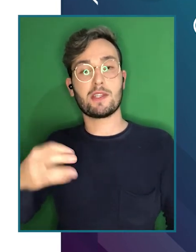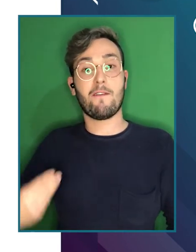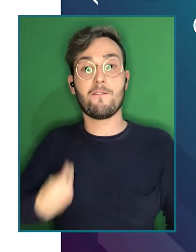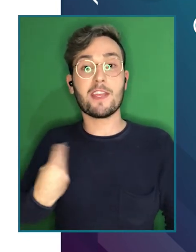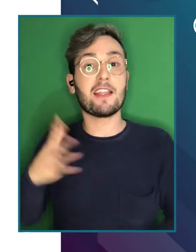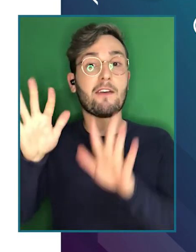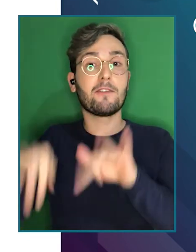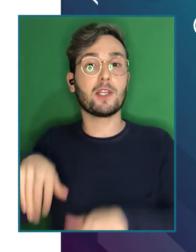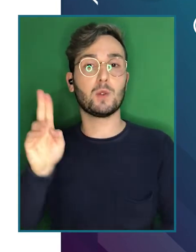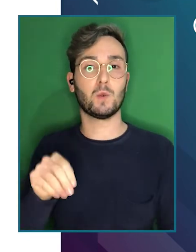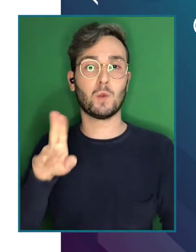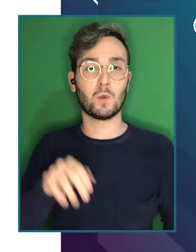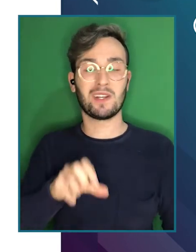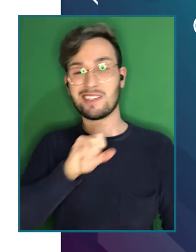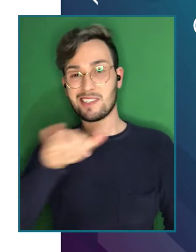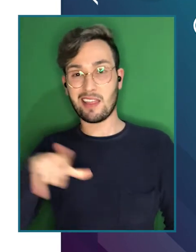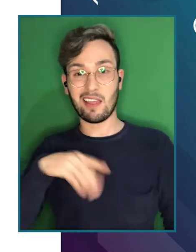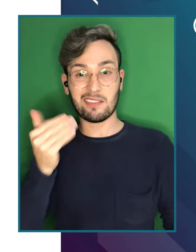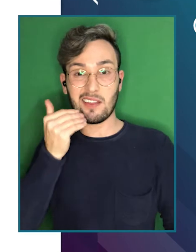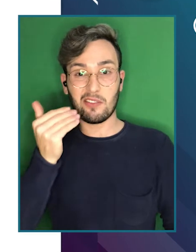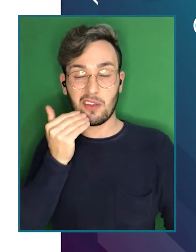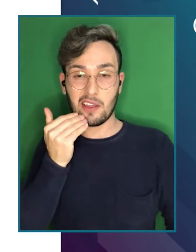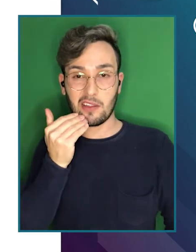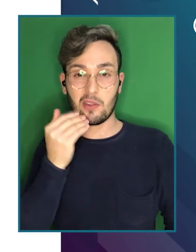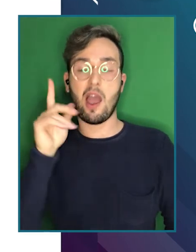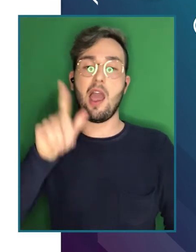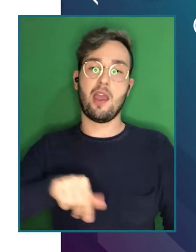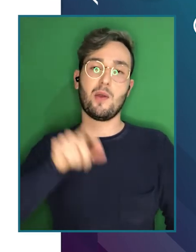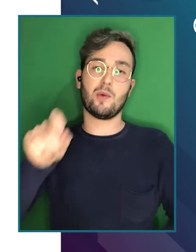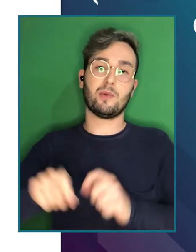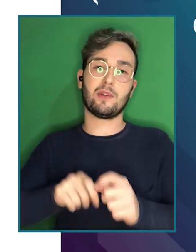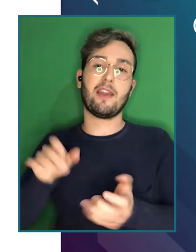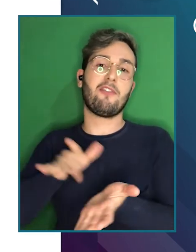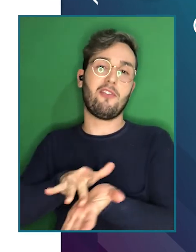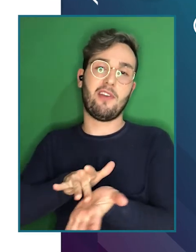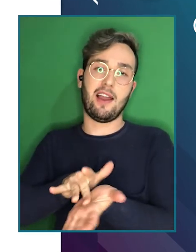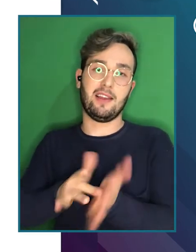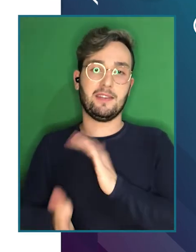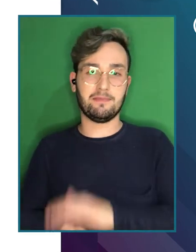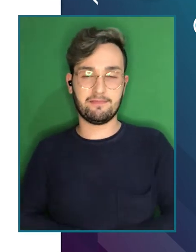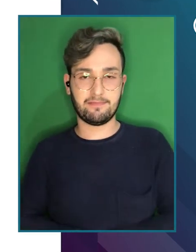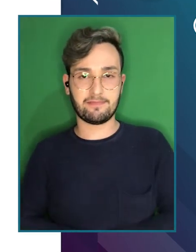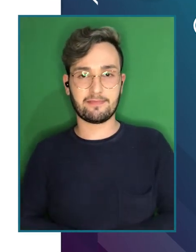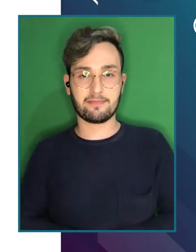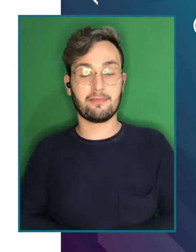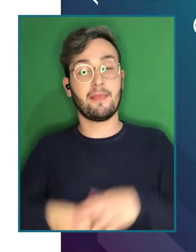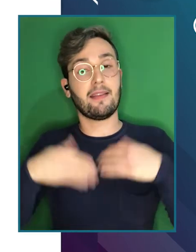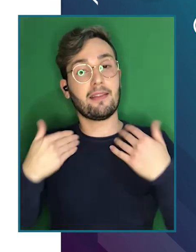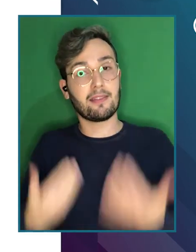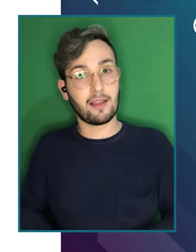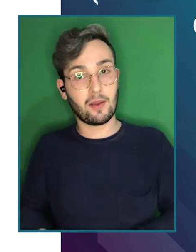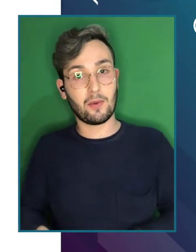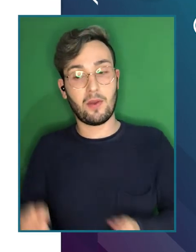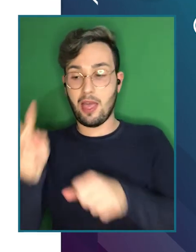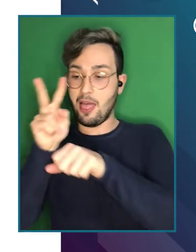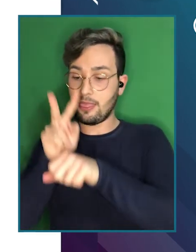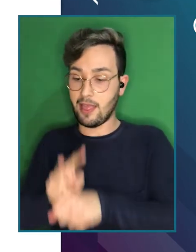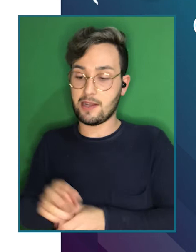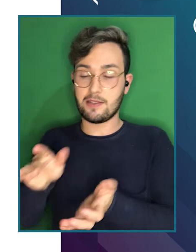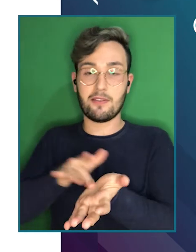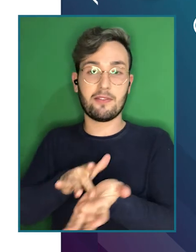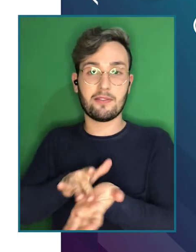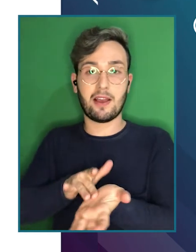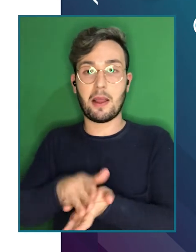infinita. Portanto, quando um desses apresenta defeito, é considerado sempre uma falha. Sendo assim,